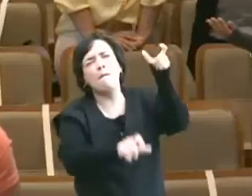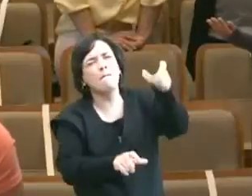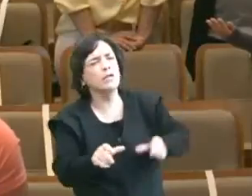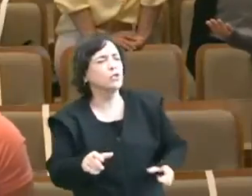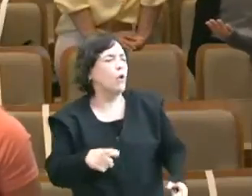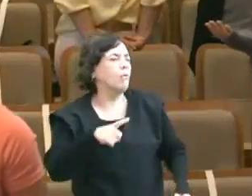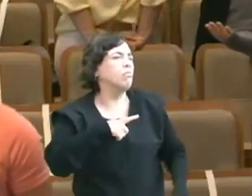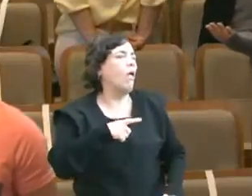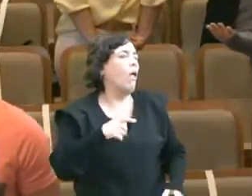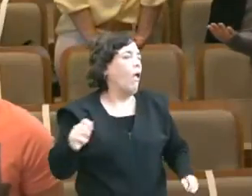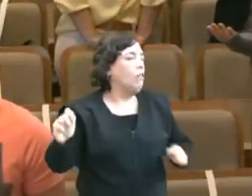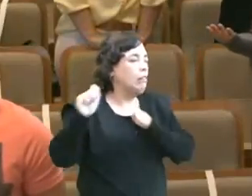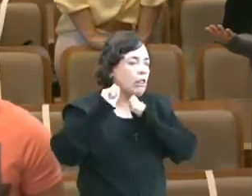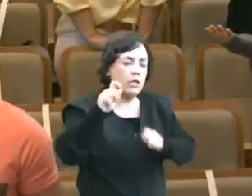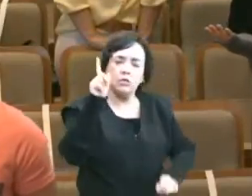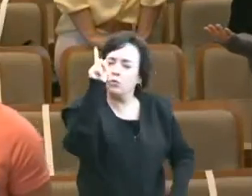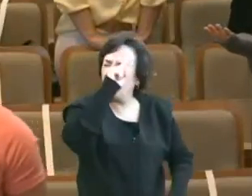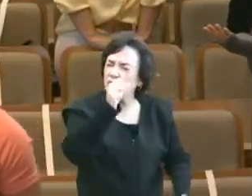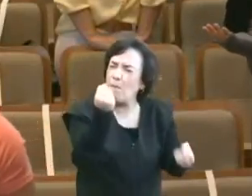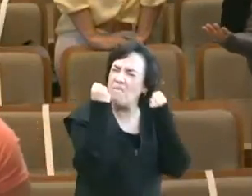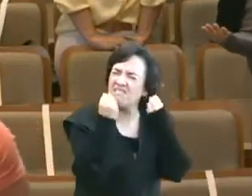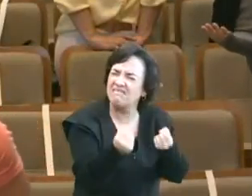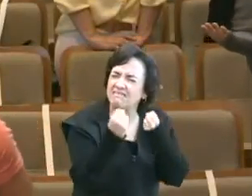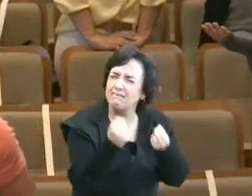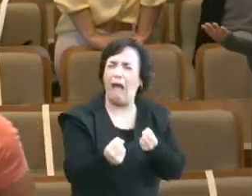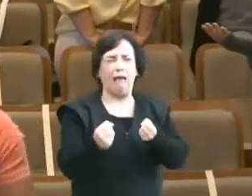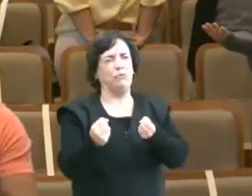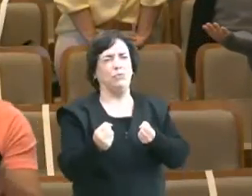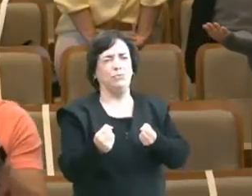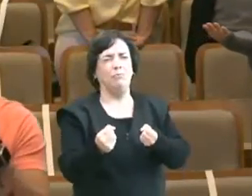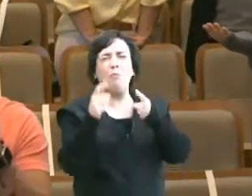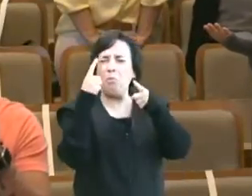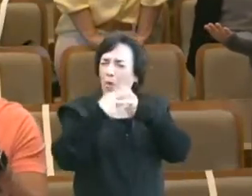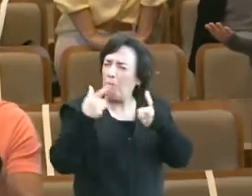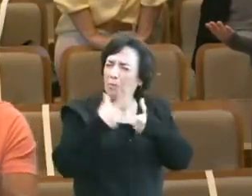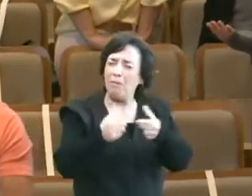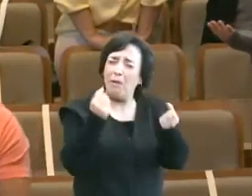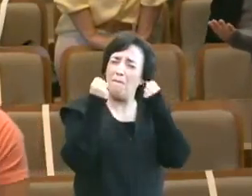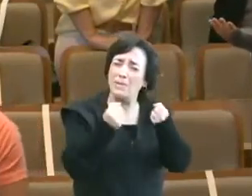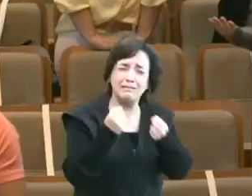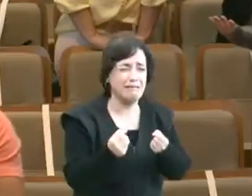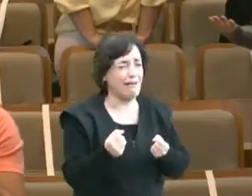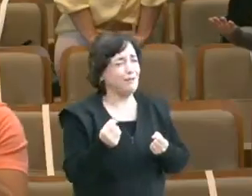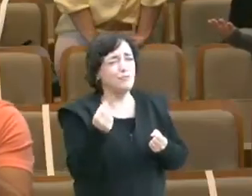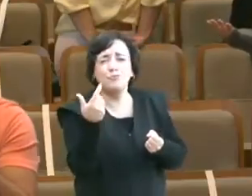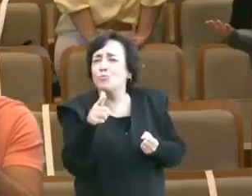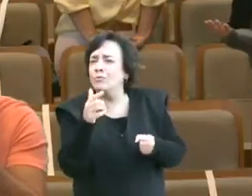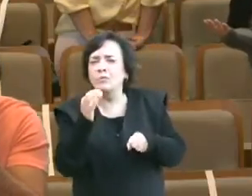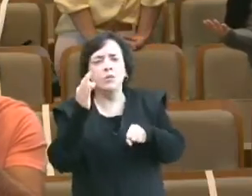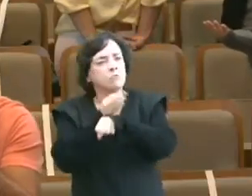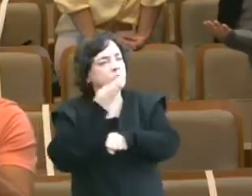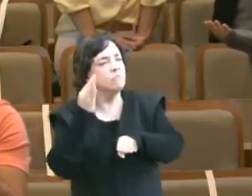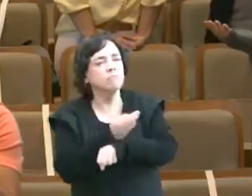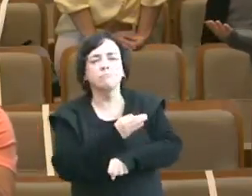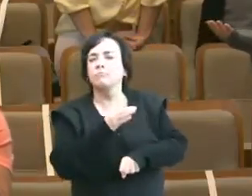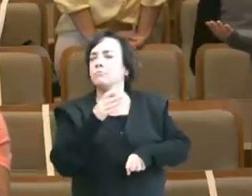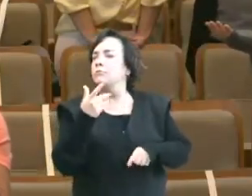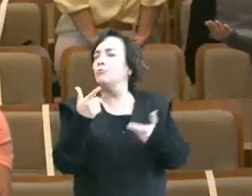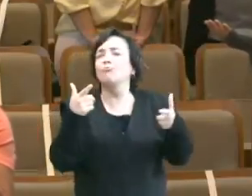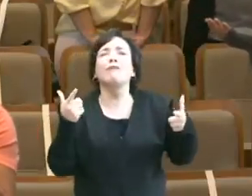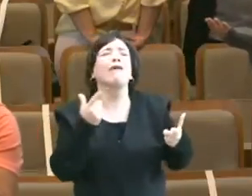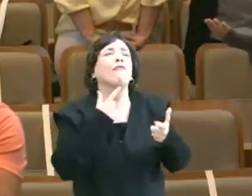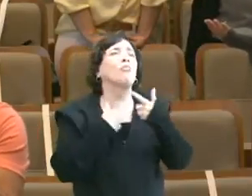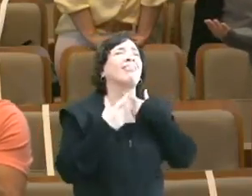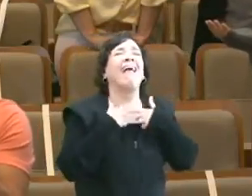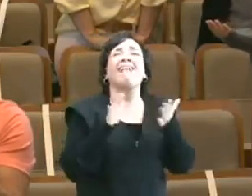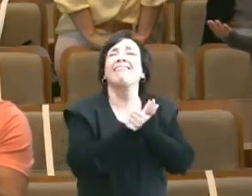muito pesadas, muito difíceis, Pai. Não há mais forças, não há vontade, desejo de